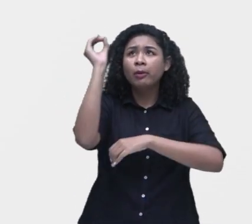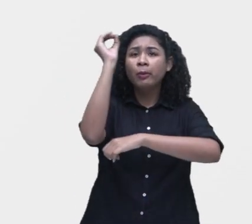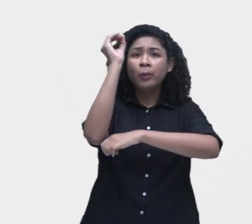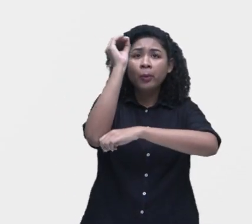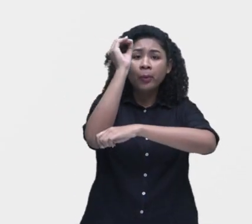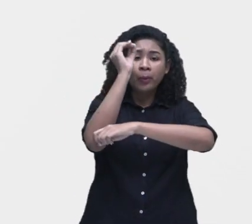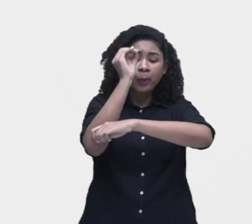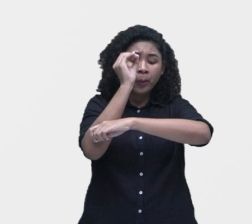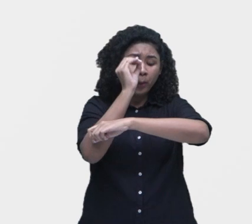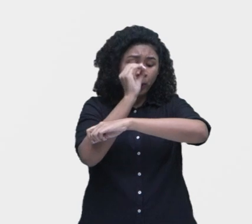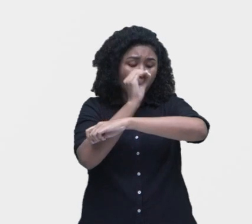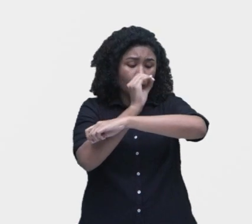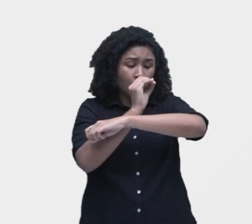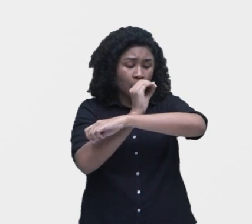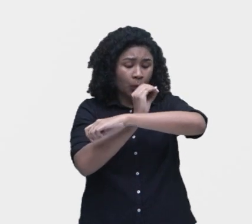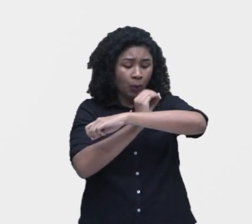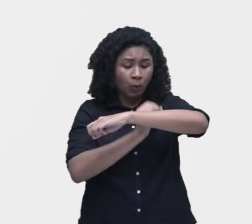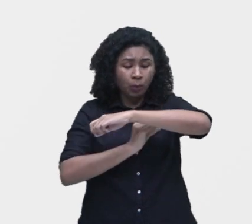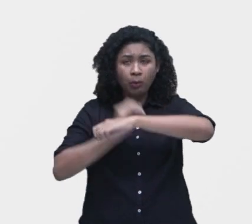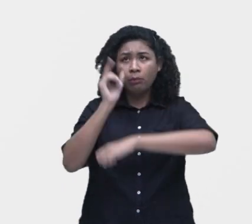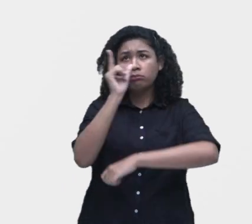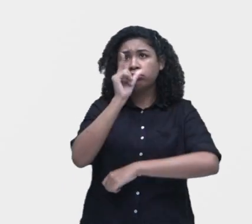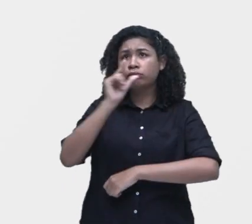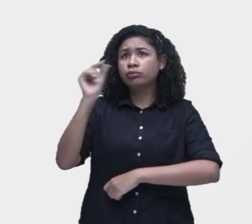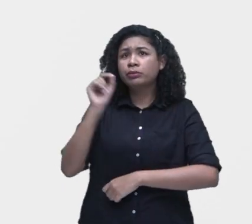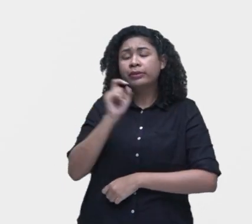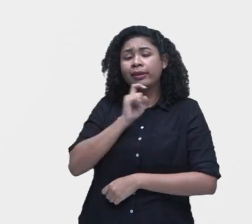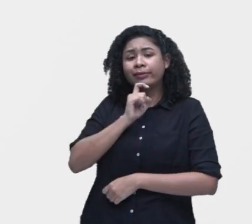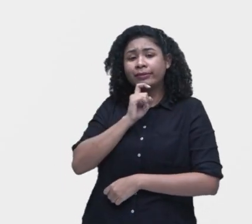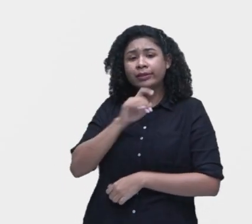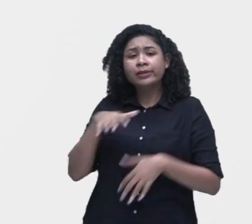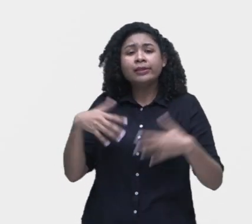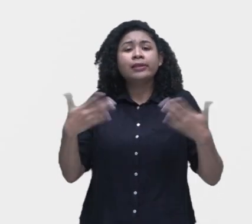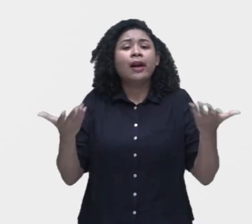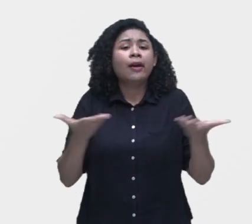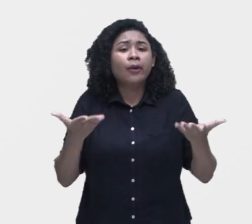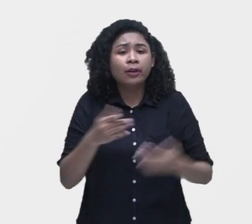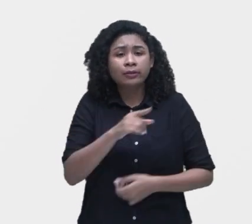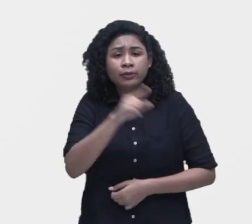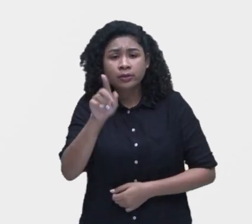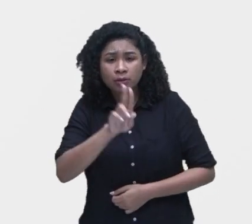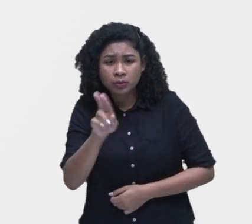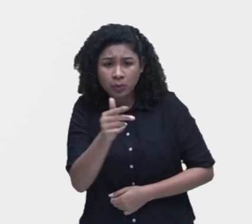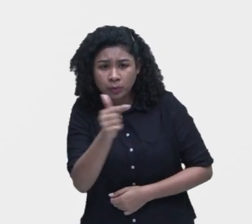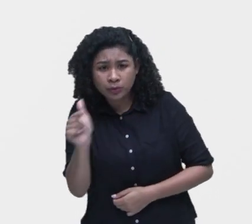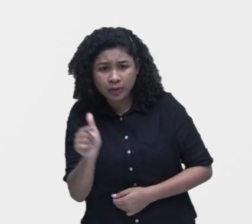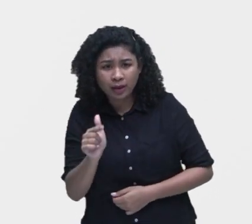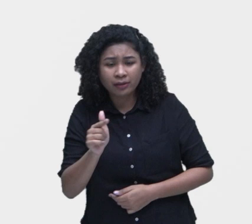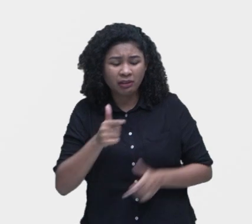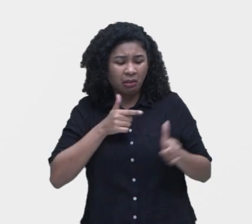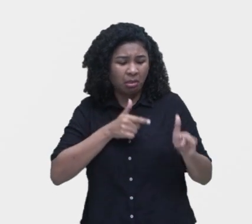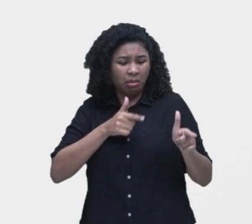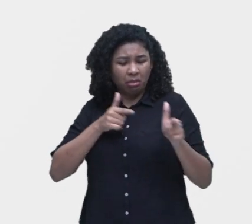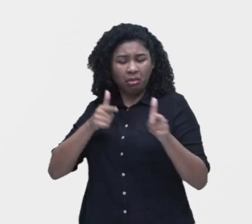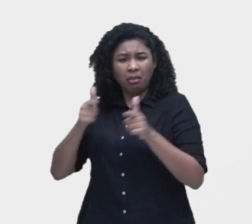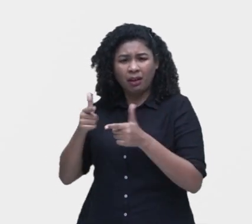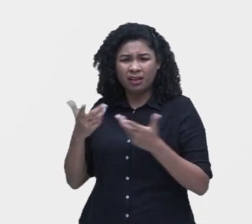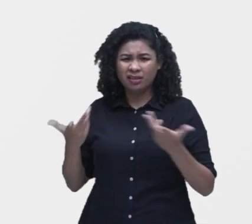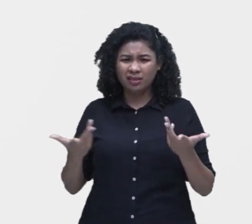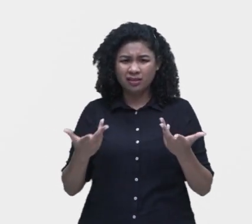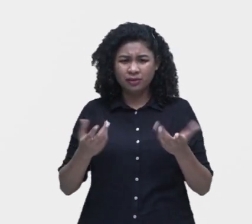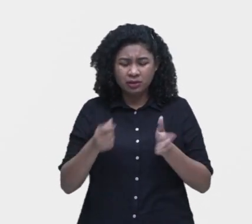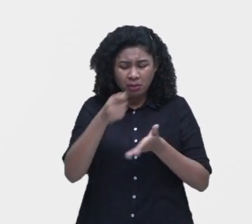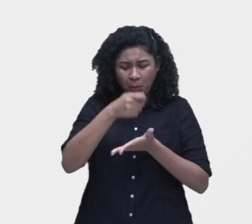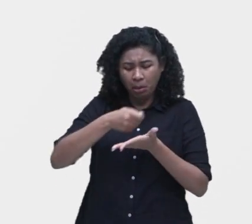agora, José? E agora você? Você que é sem nome, que zomba dos outros, você que faz versos, que